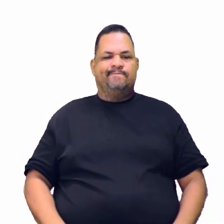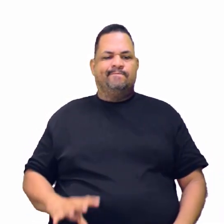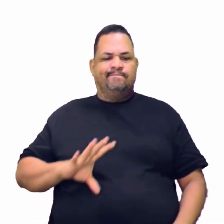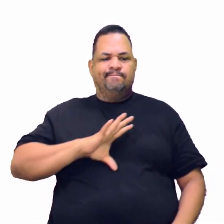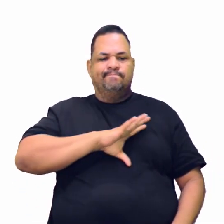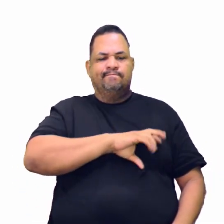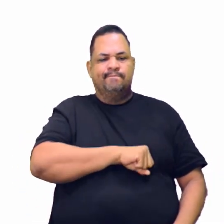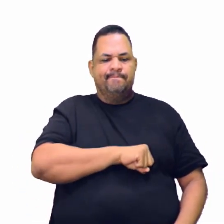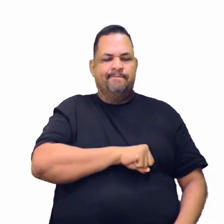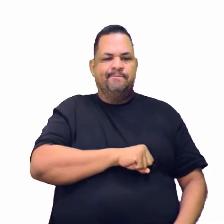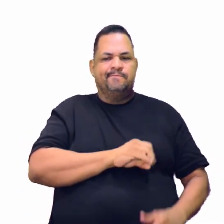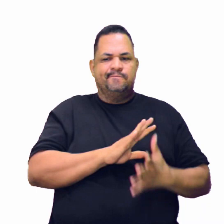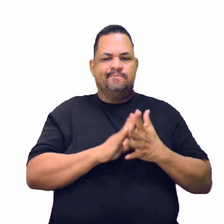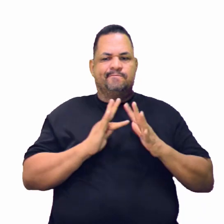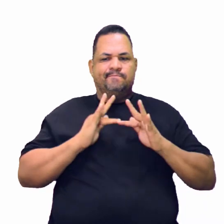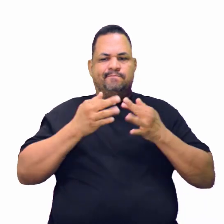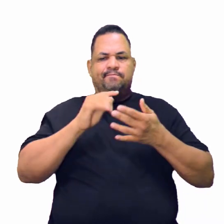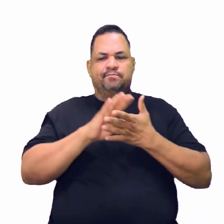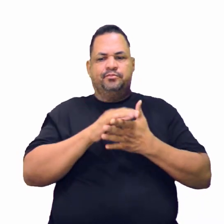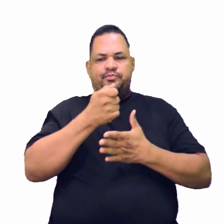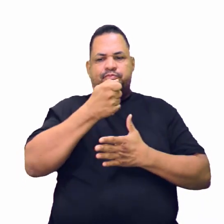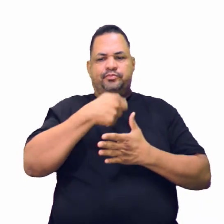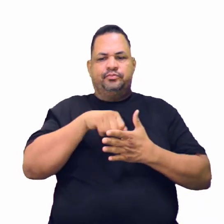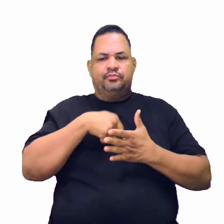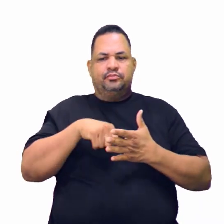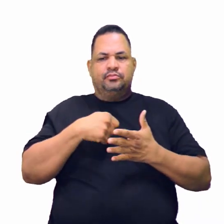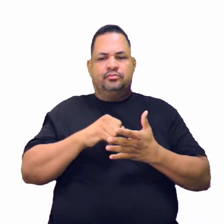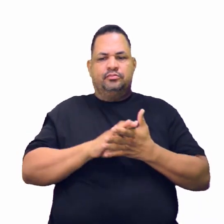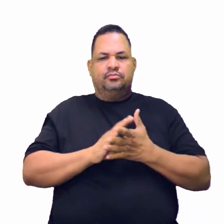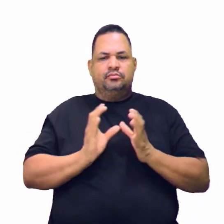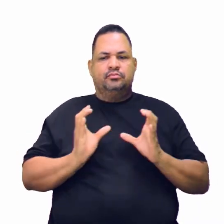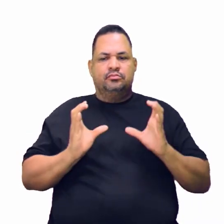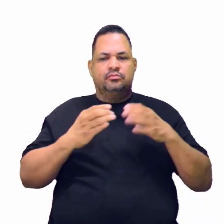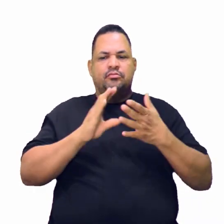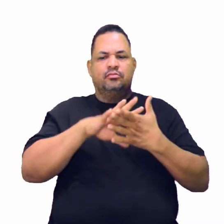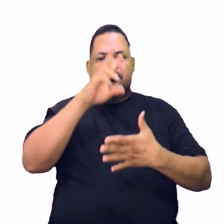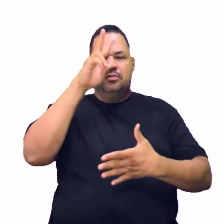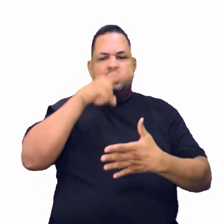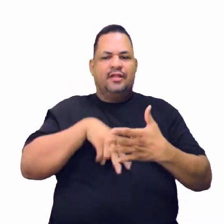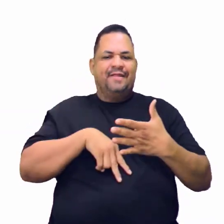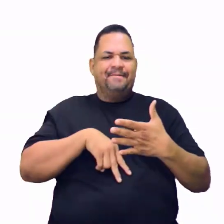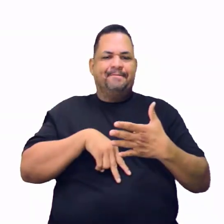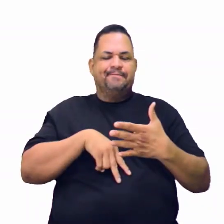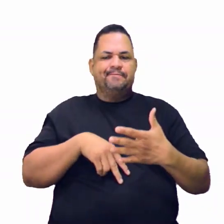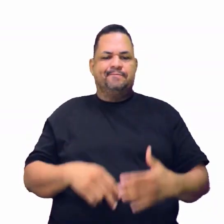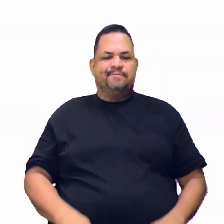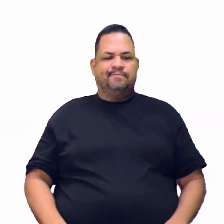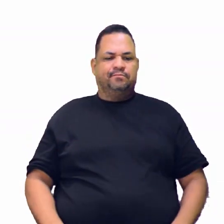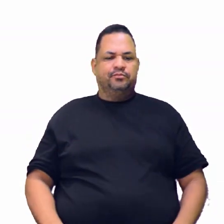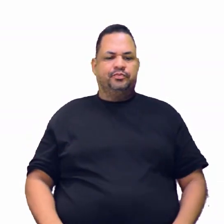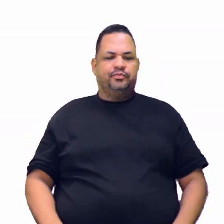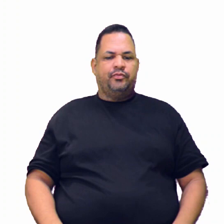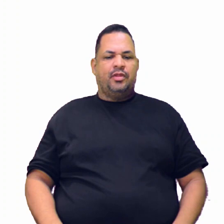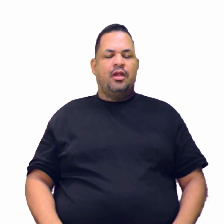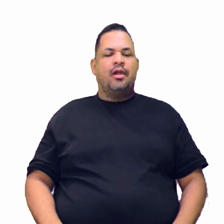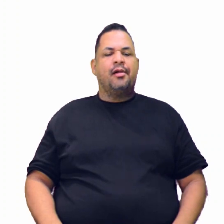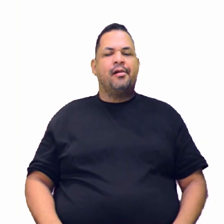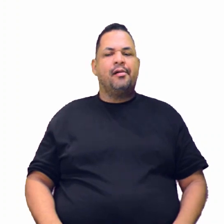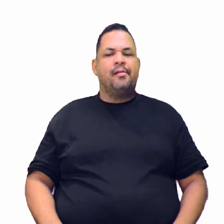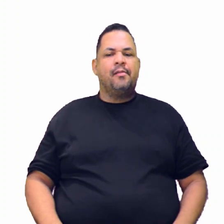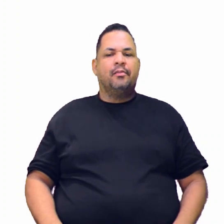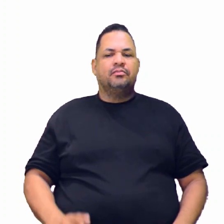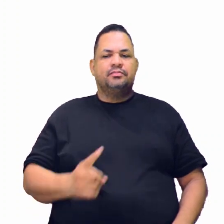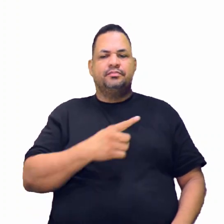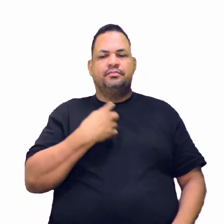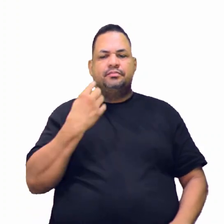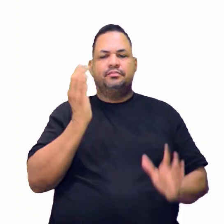Amadinhos, terminamos a correção. Vamos diretamente para o nosso clube de leitura. Chegando aqui, nós já